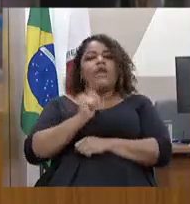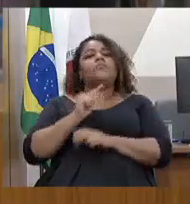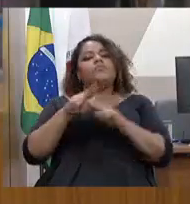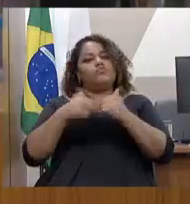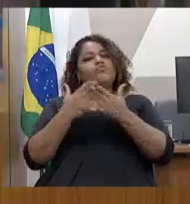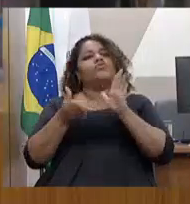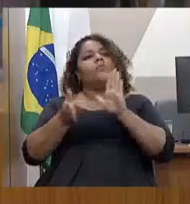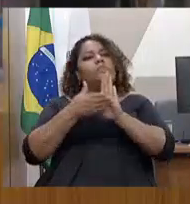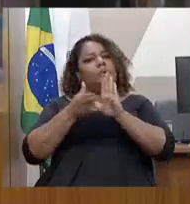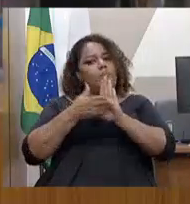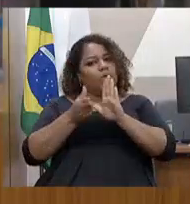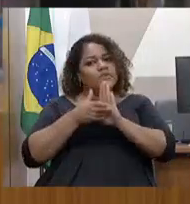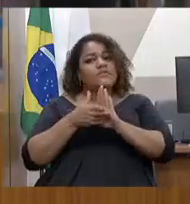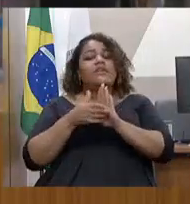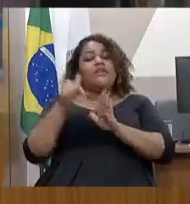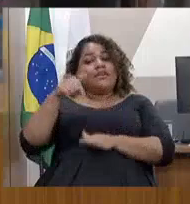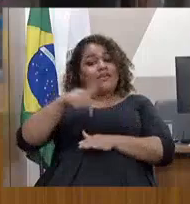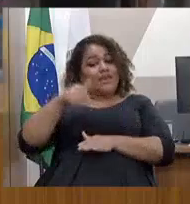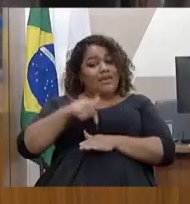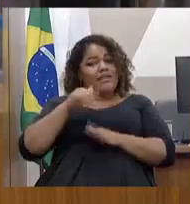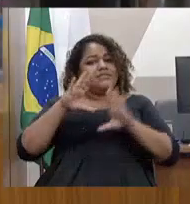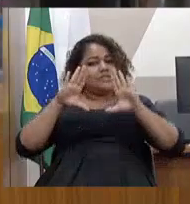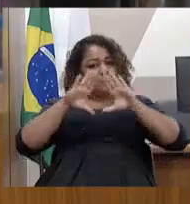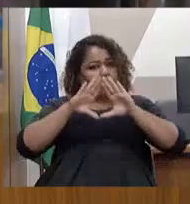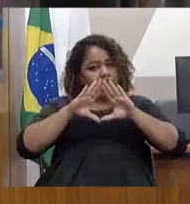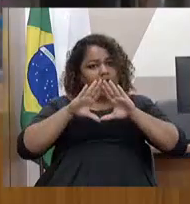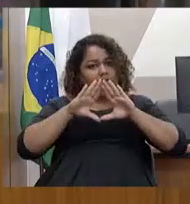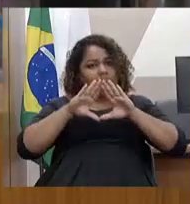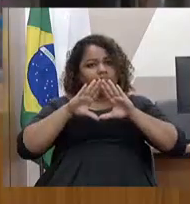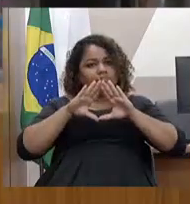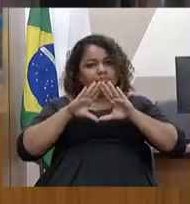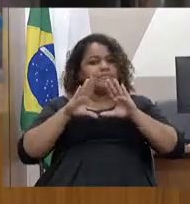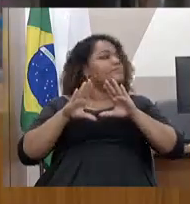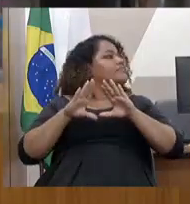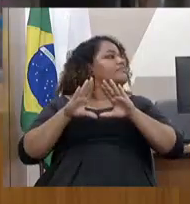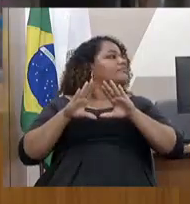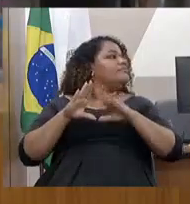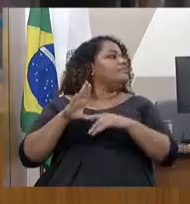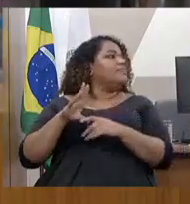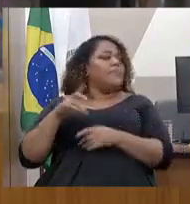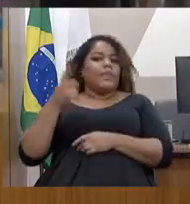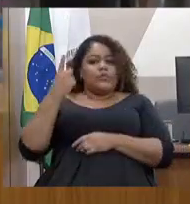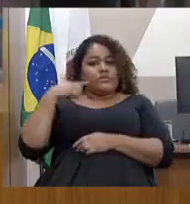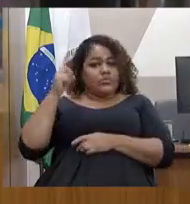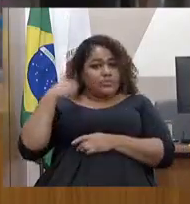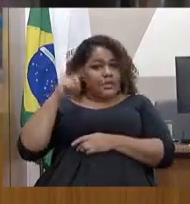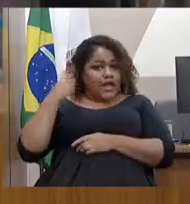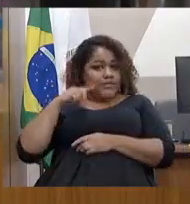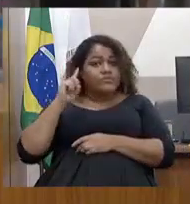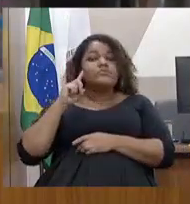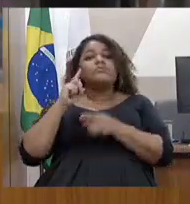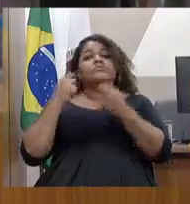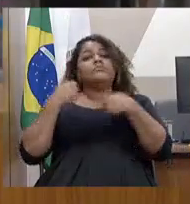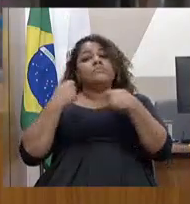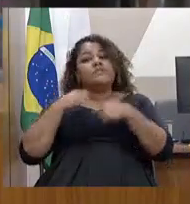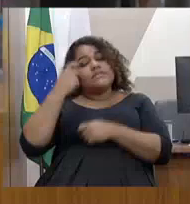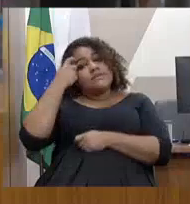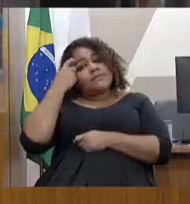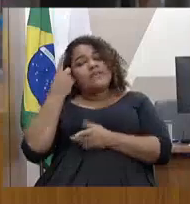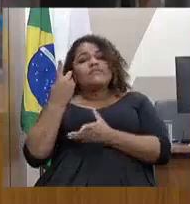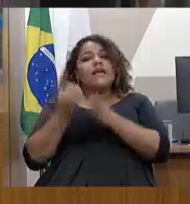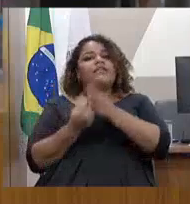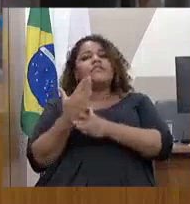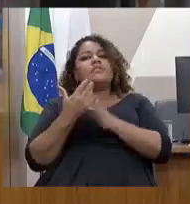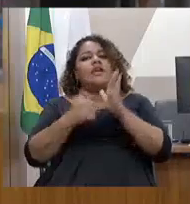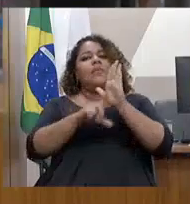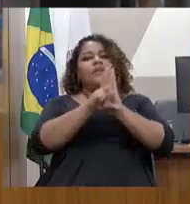essa Assembleia precisa essa Assembleia os deputados precisa discutir uma legislação que proteja os trabalhadores